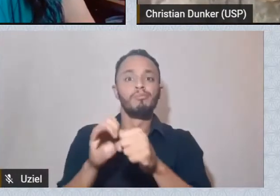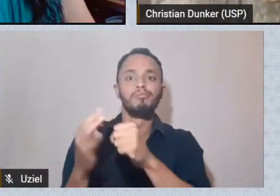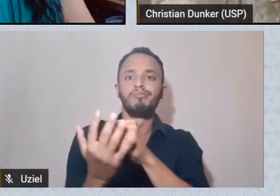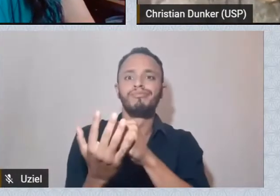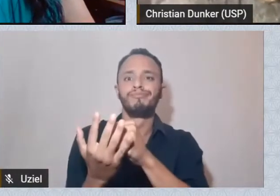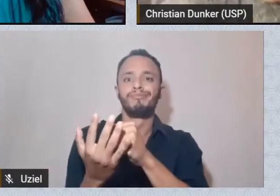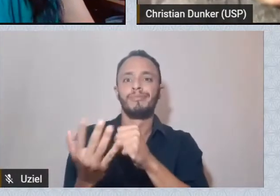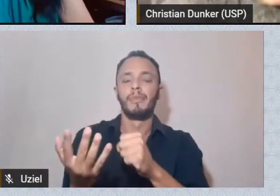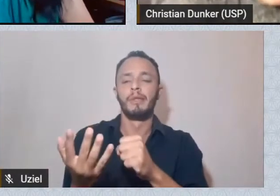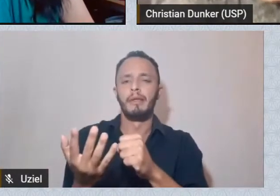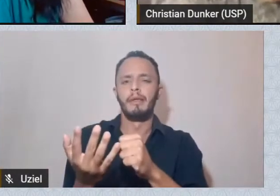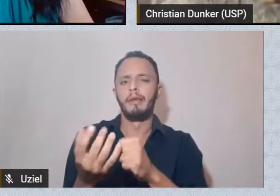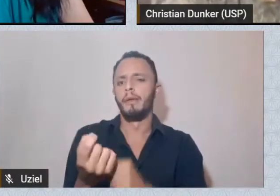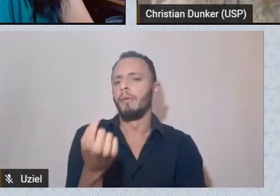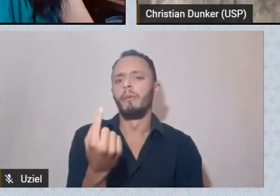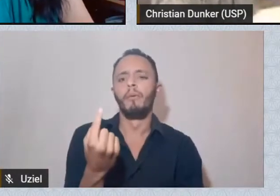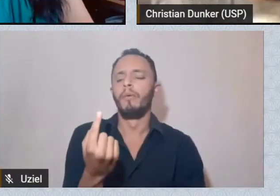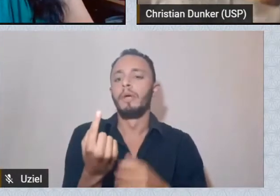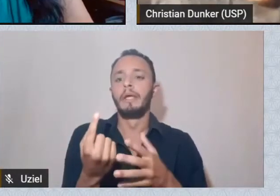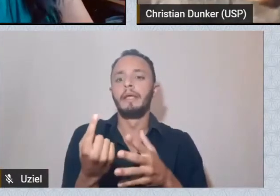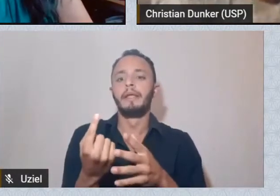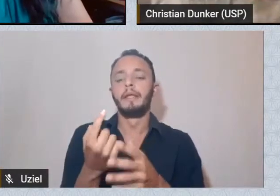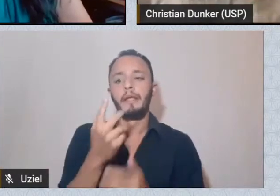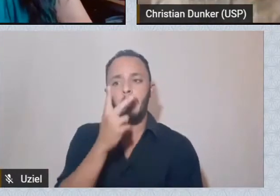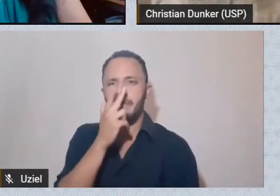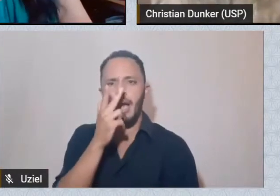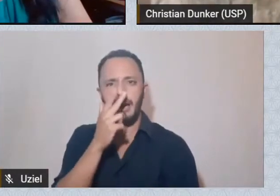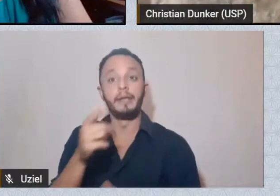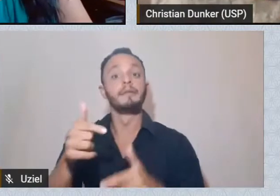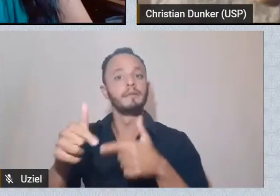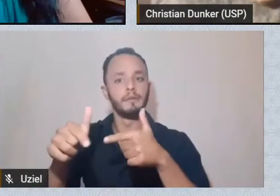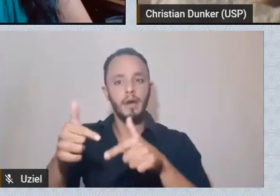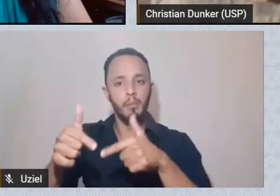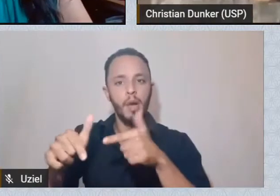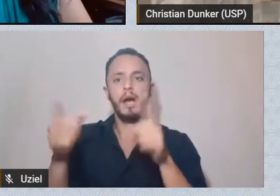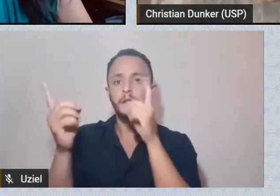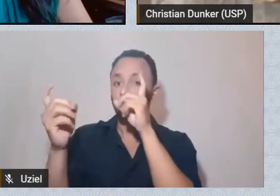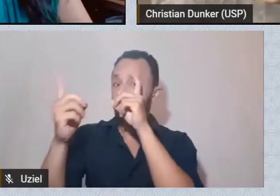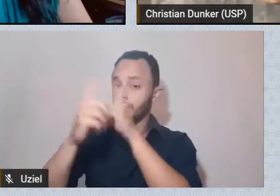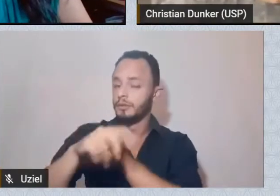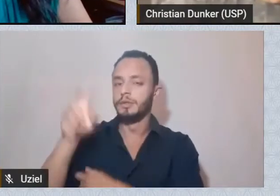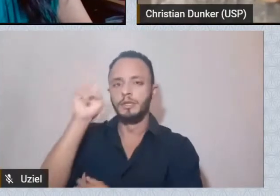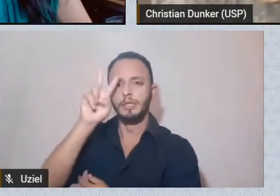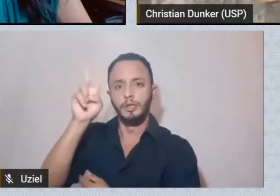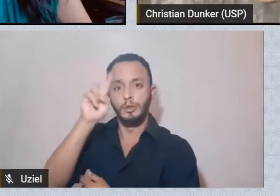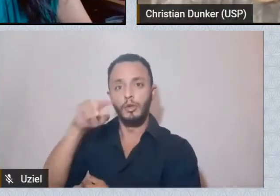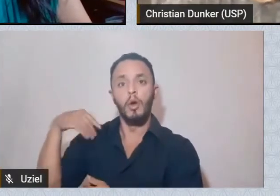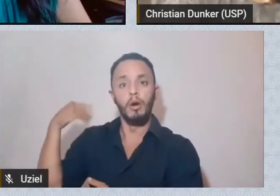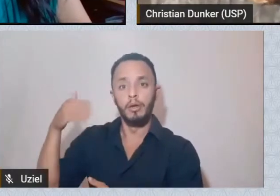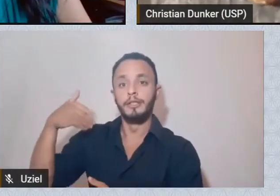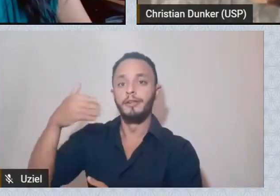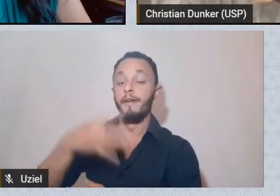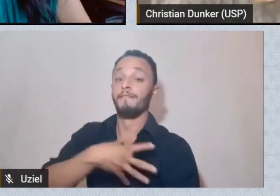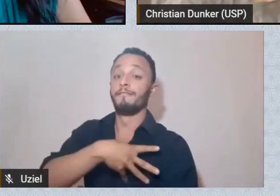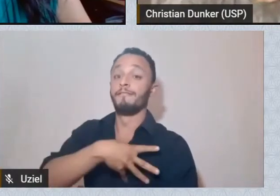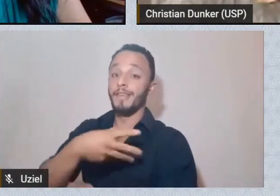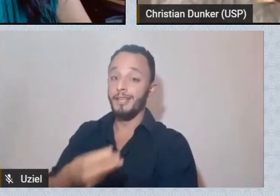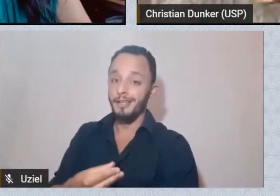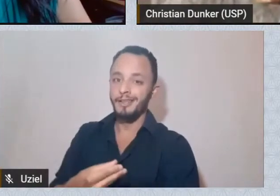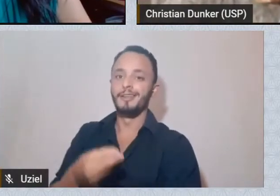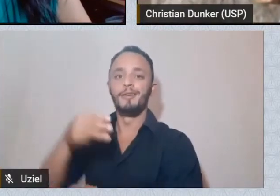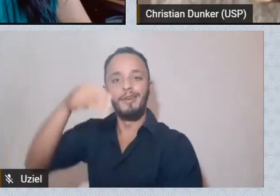poderá, então, engendrar, e vai ser outro trabalho, histórias para os nossos filhos, para os nossos